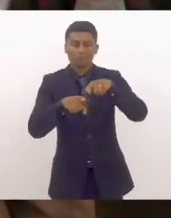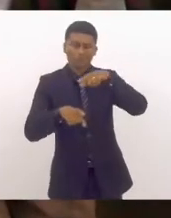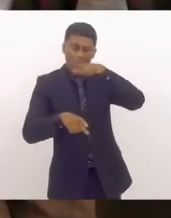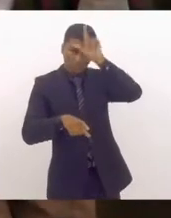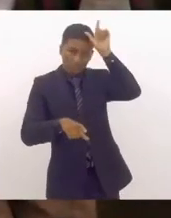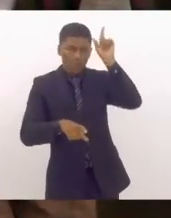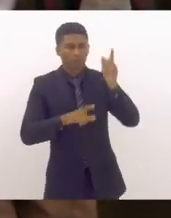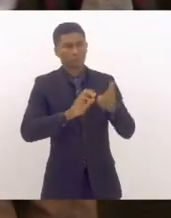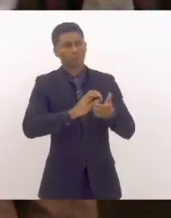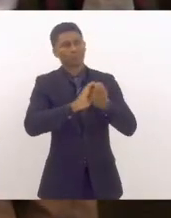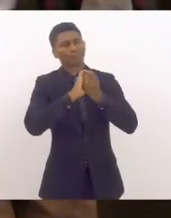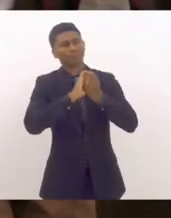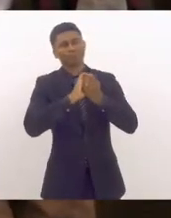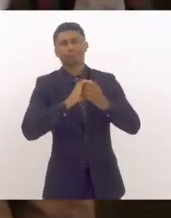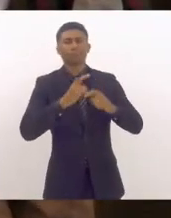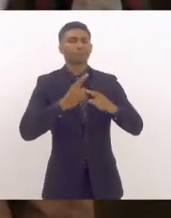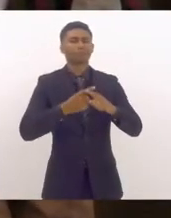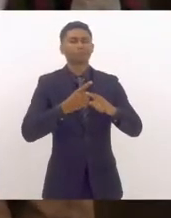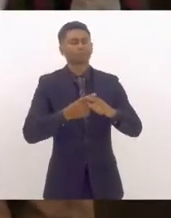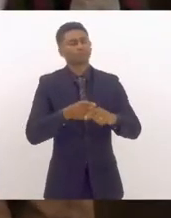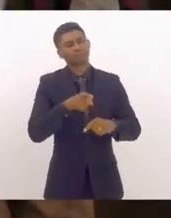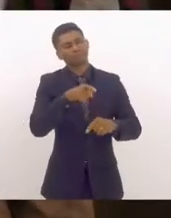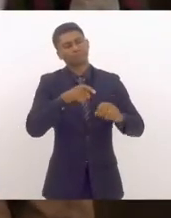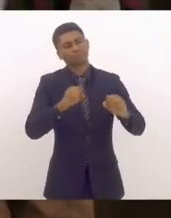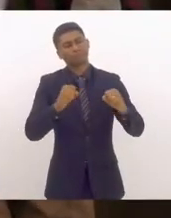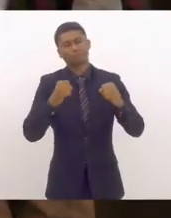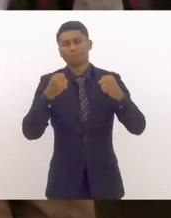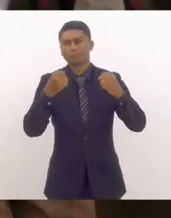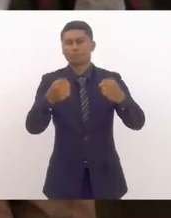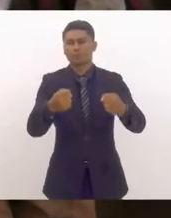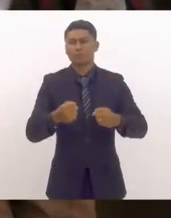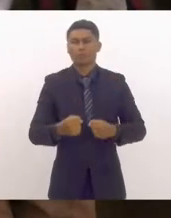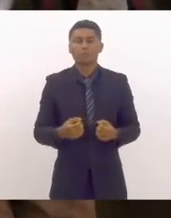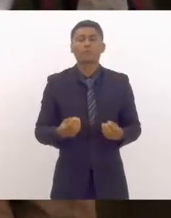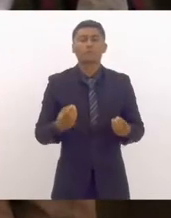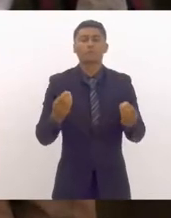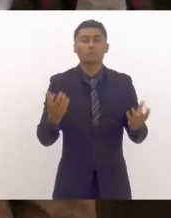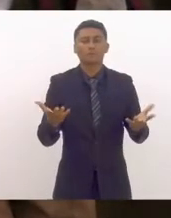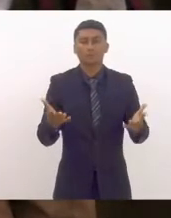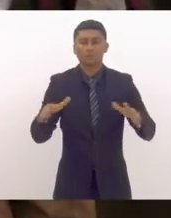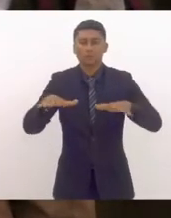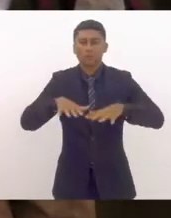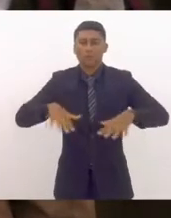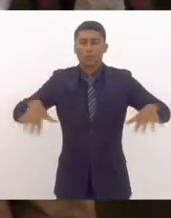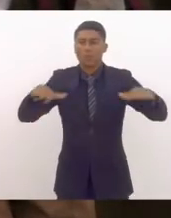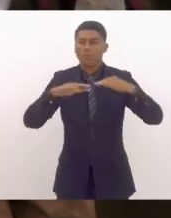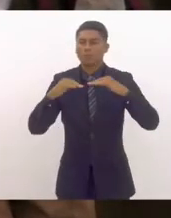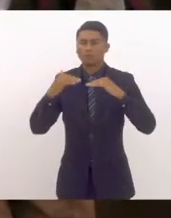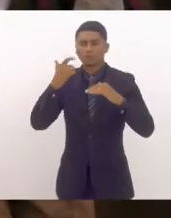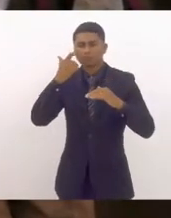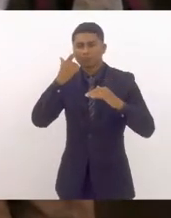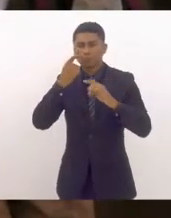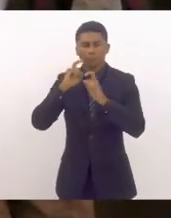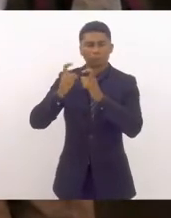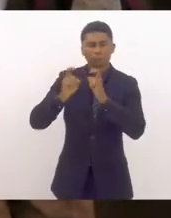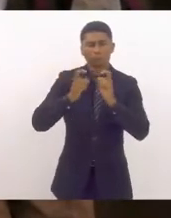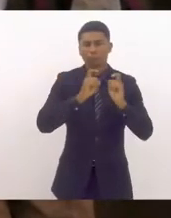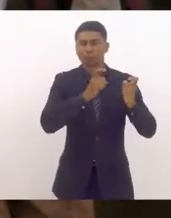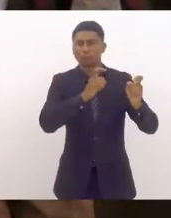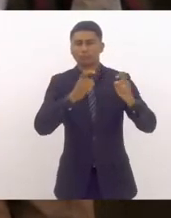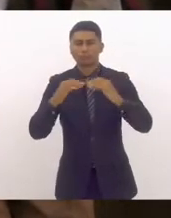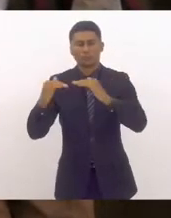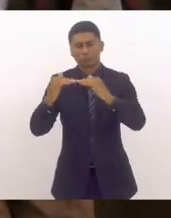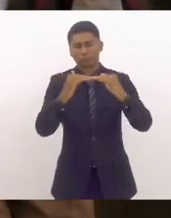Rocha pelo empenho para que houvesse entendimento para a votação desse projeto de